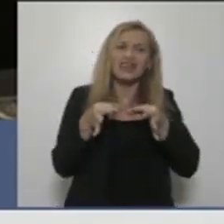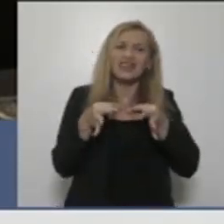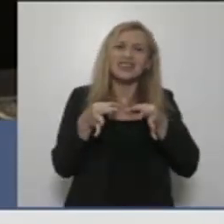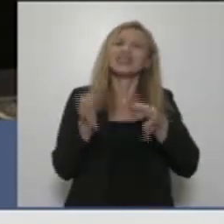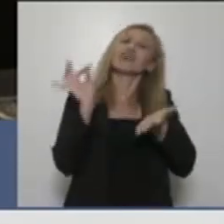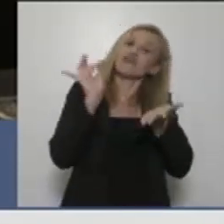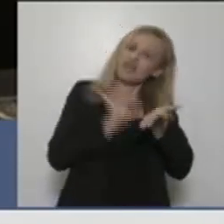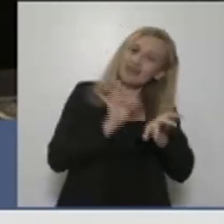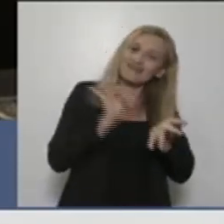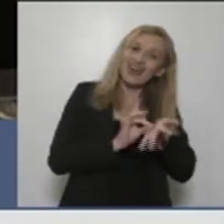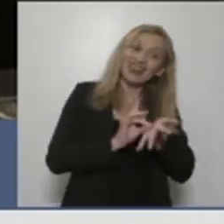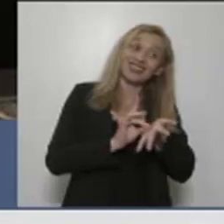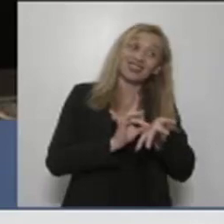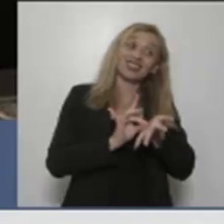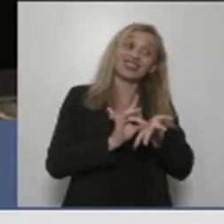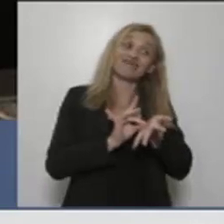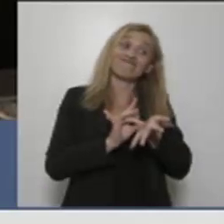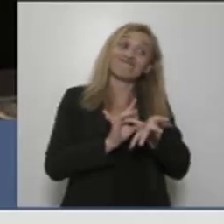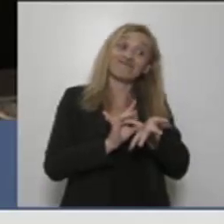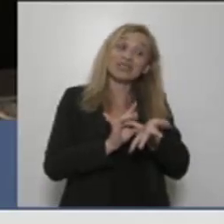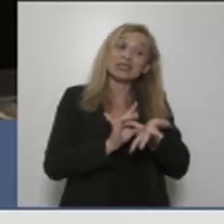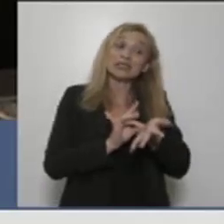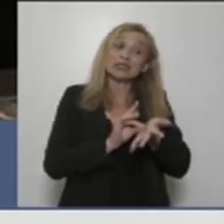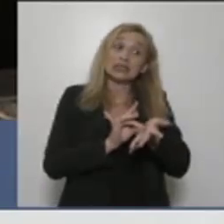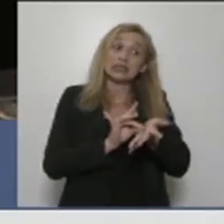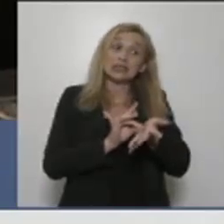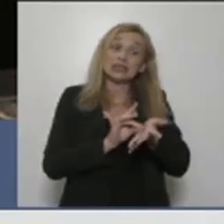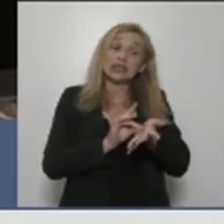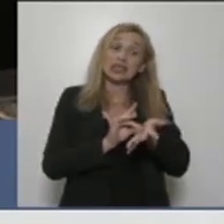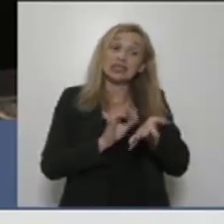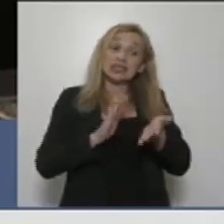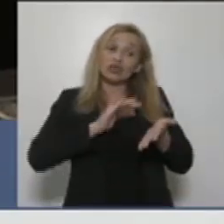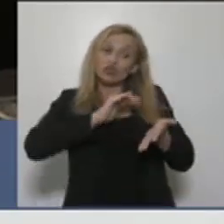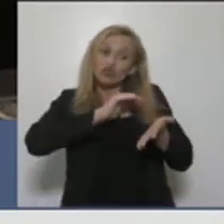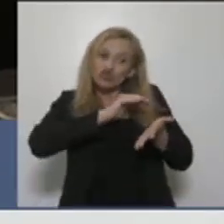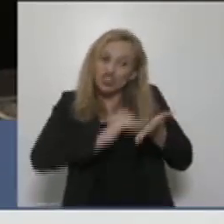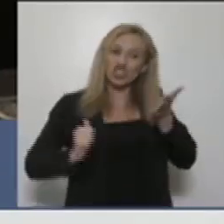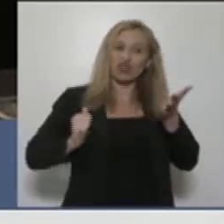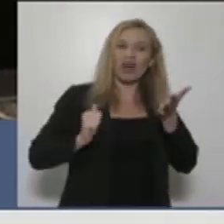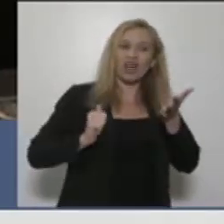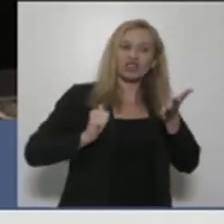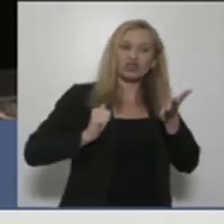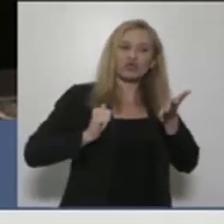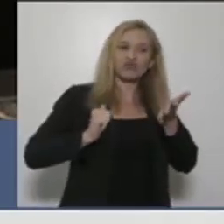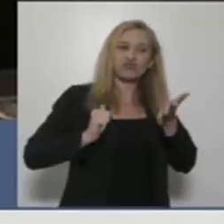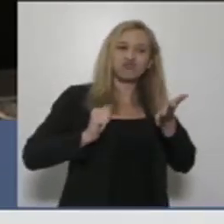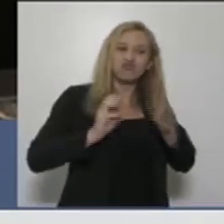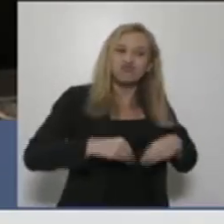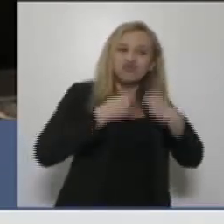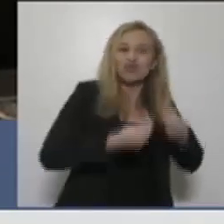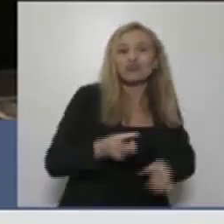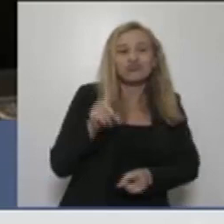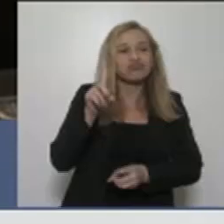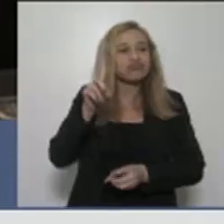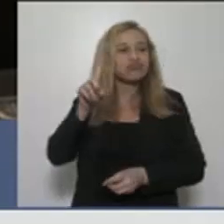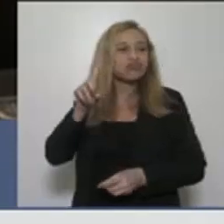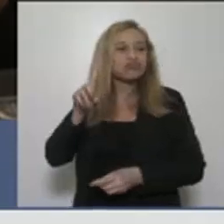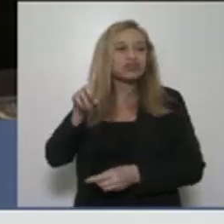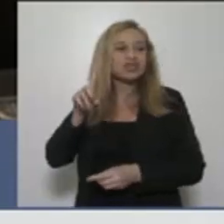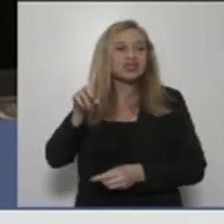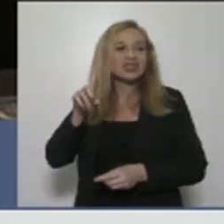na realidade ele está sendo esquartejado, garantindo a presença